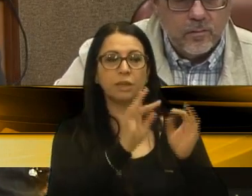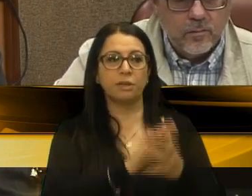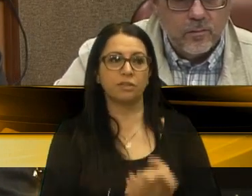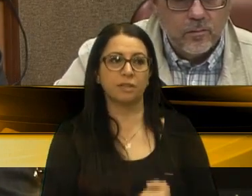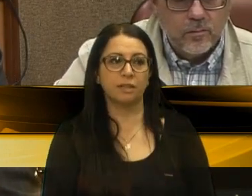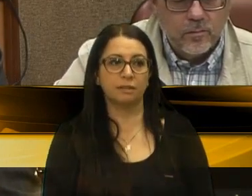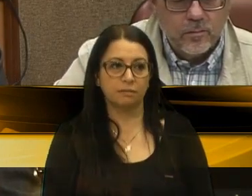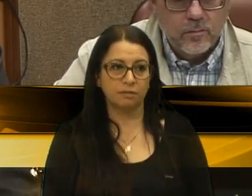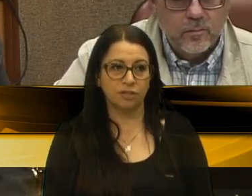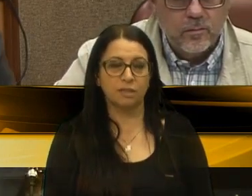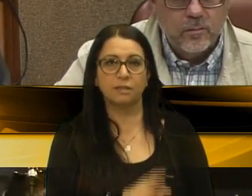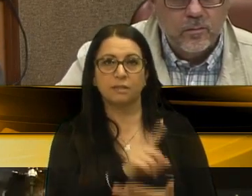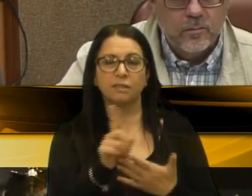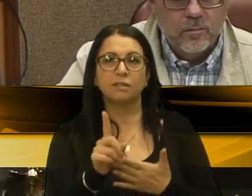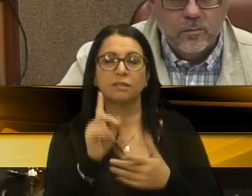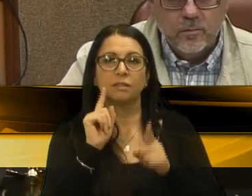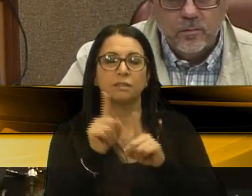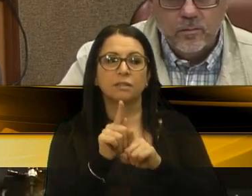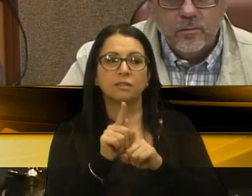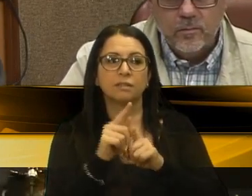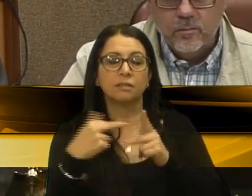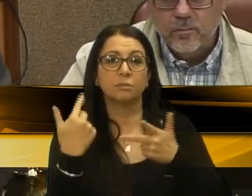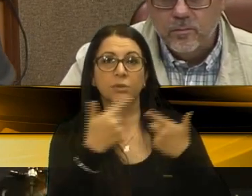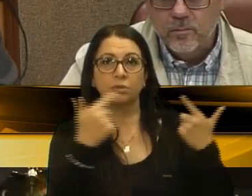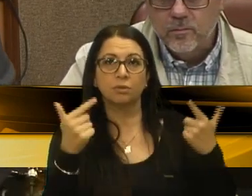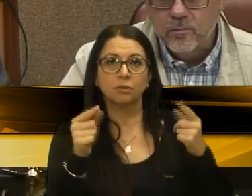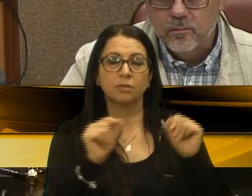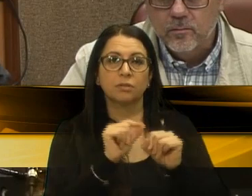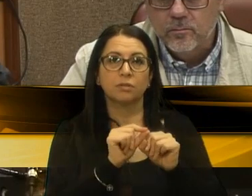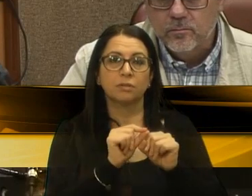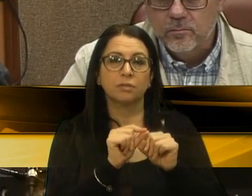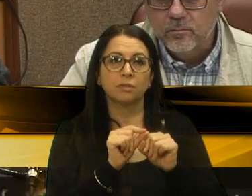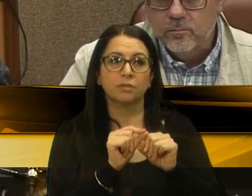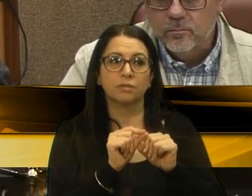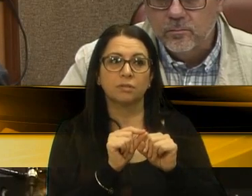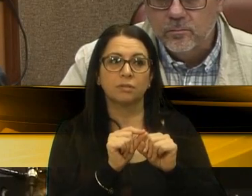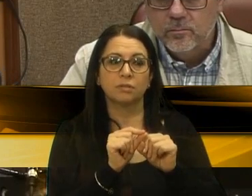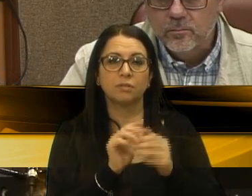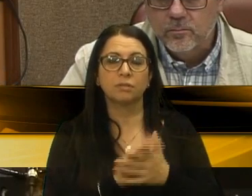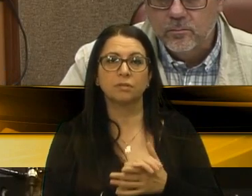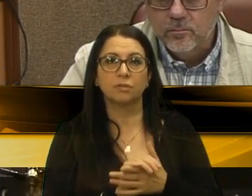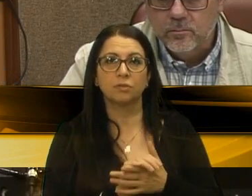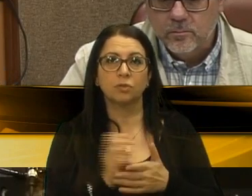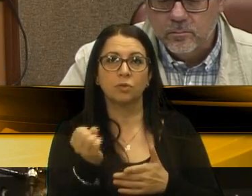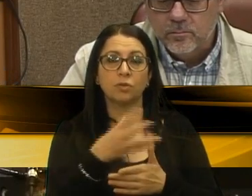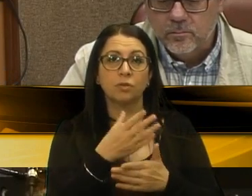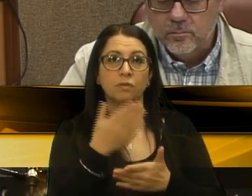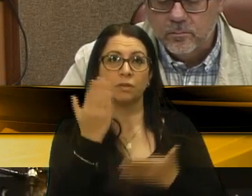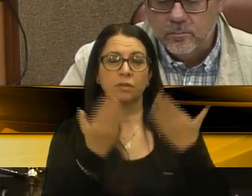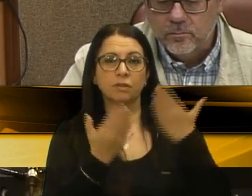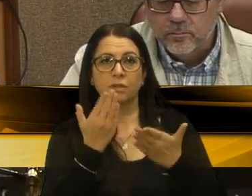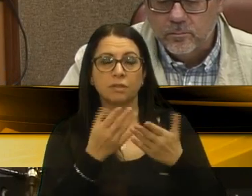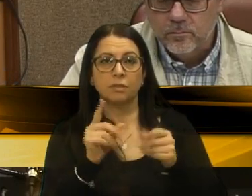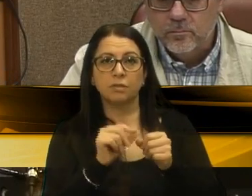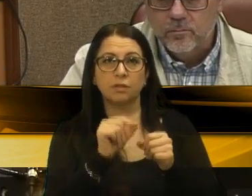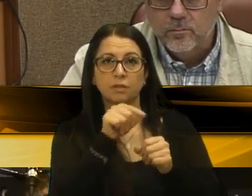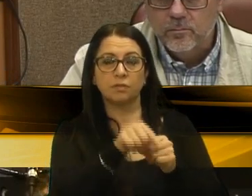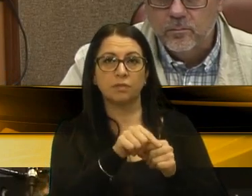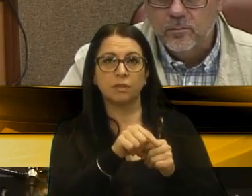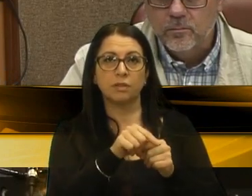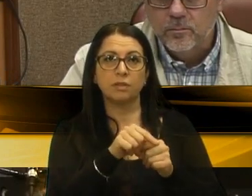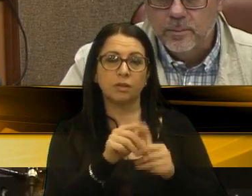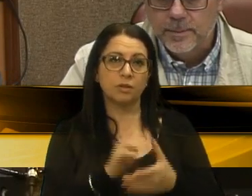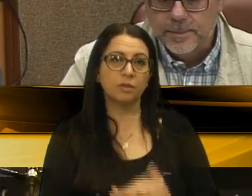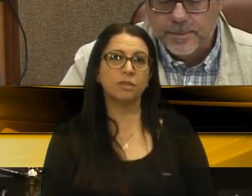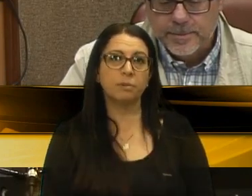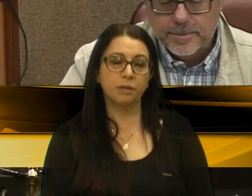que veio fazer algumas considerações a respeito da nova licitação que se pretende para o transporte